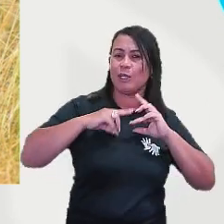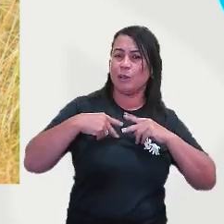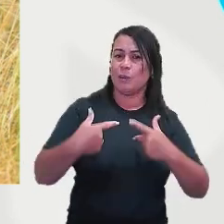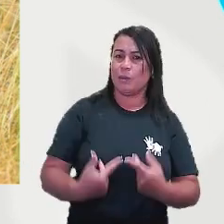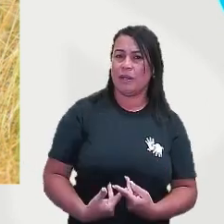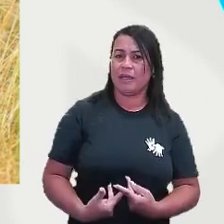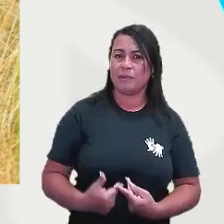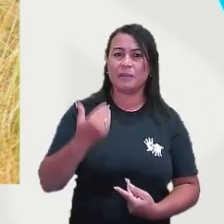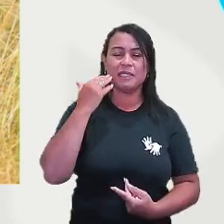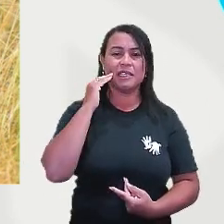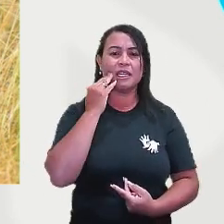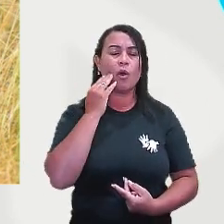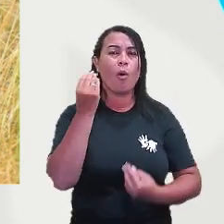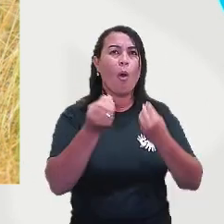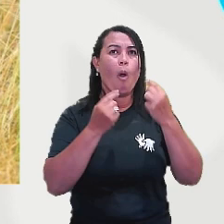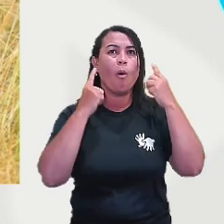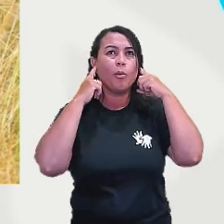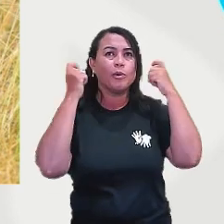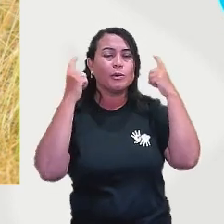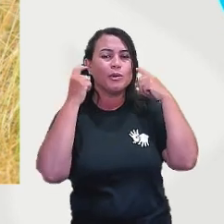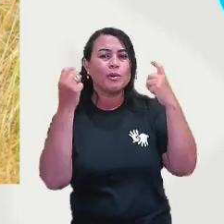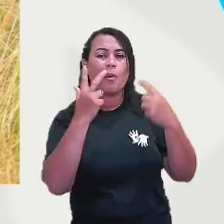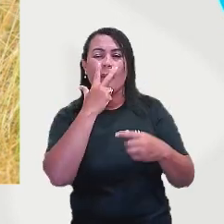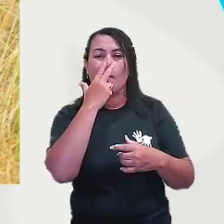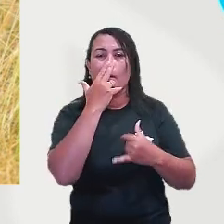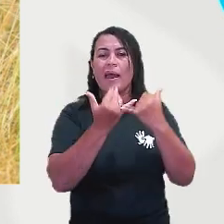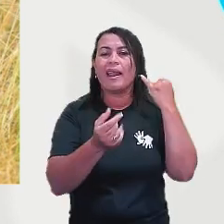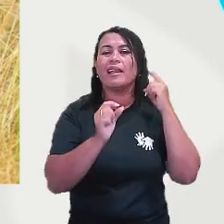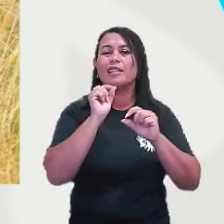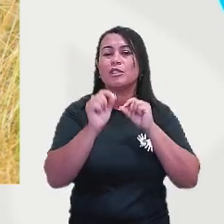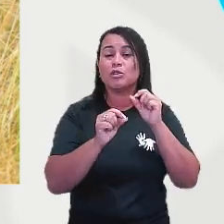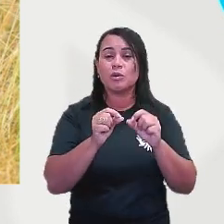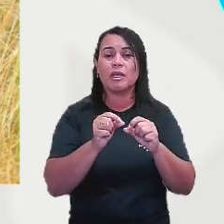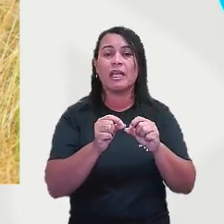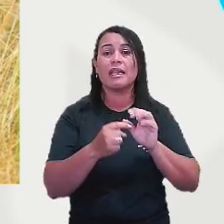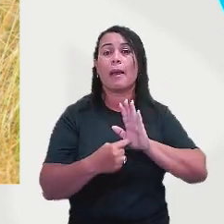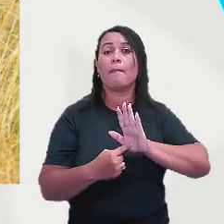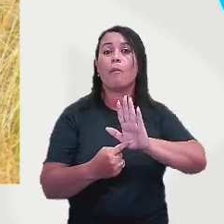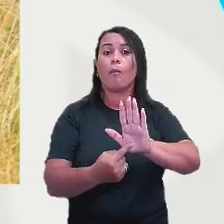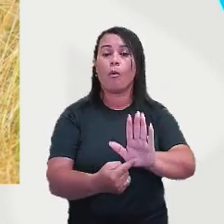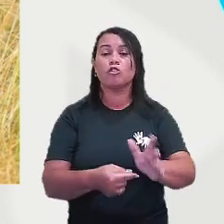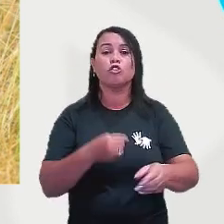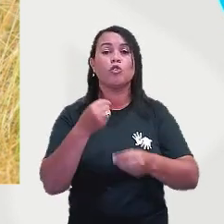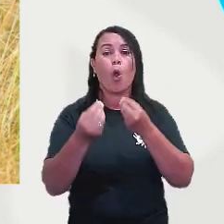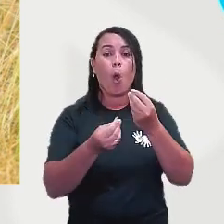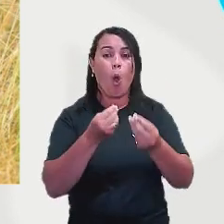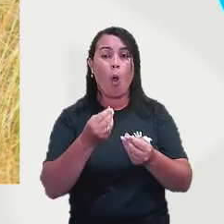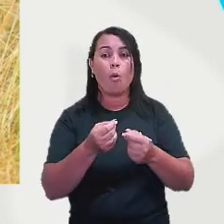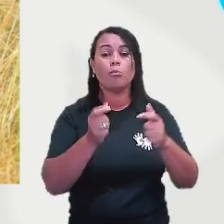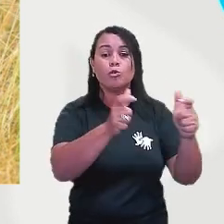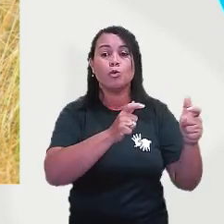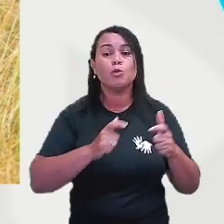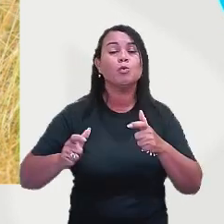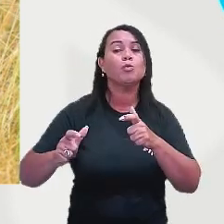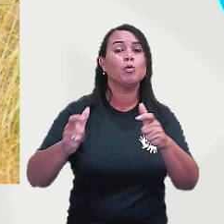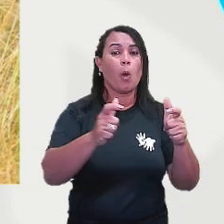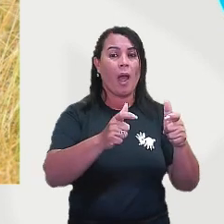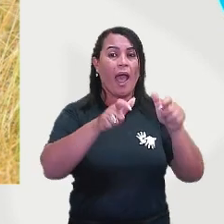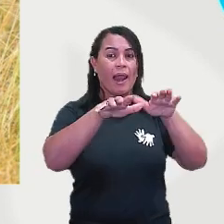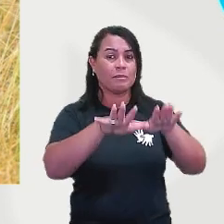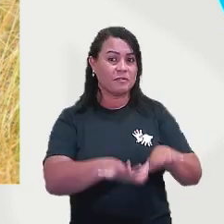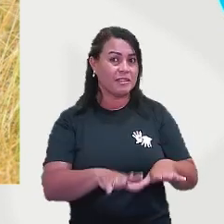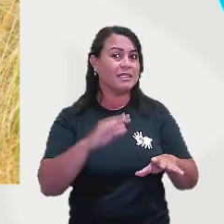humanos. Esses sons nada mais são do que indicadores de dominação do lugar onde elas